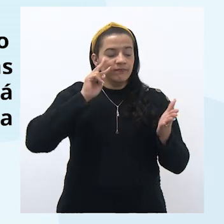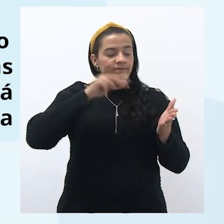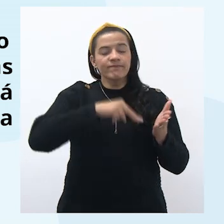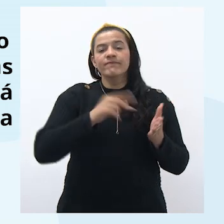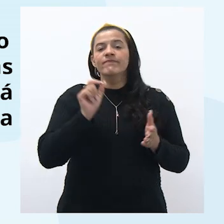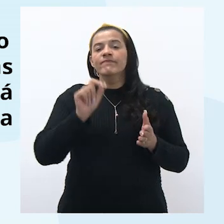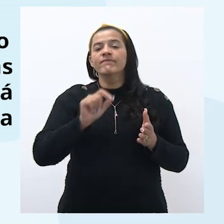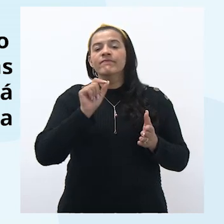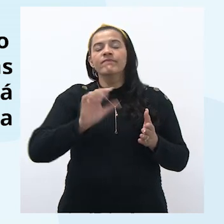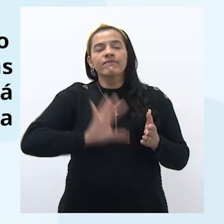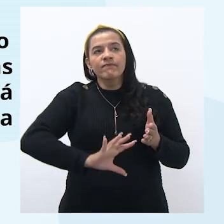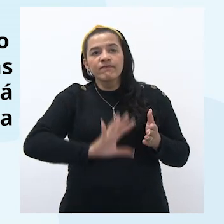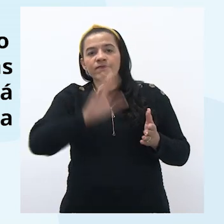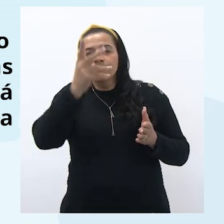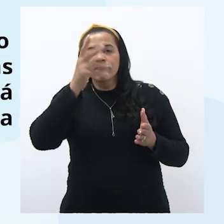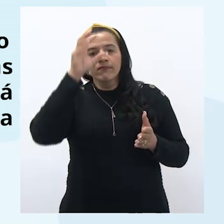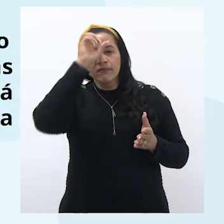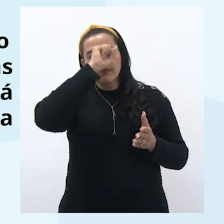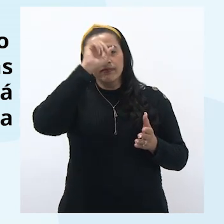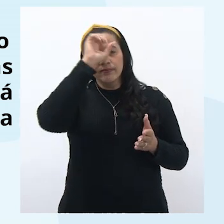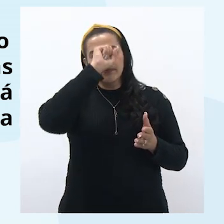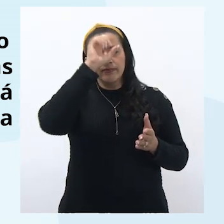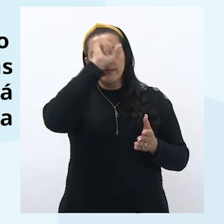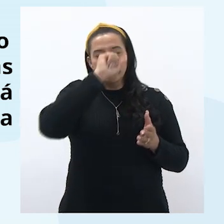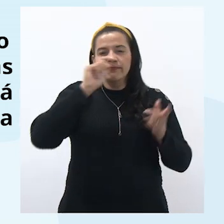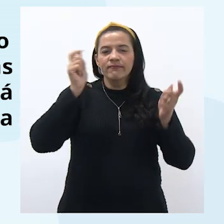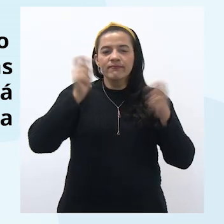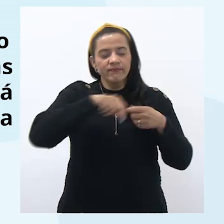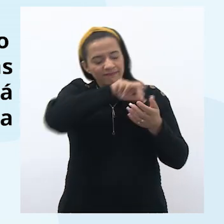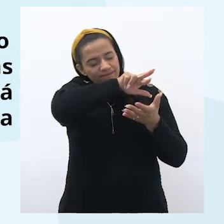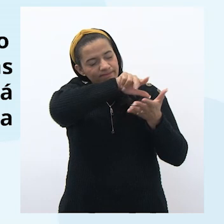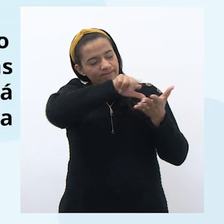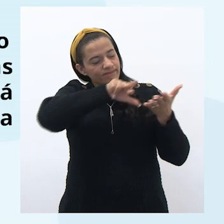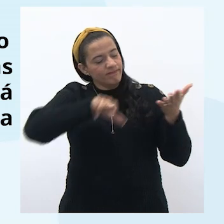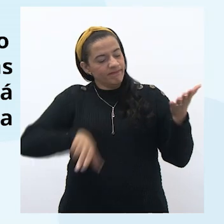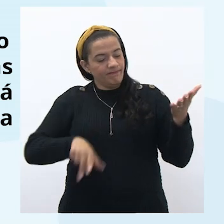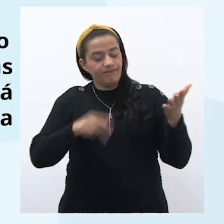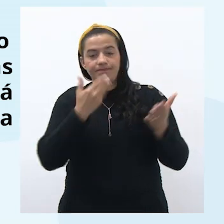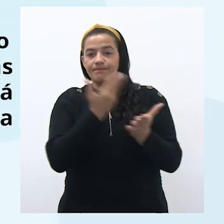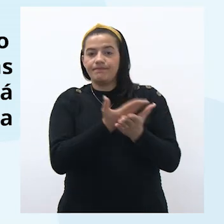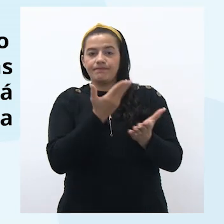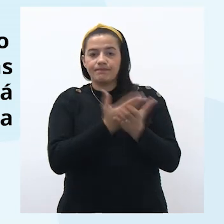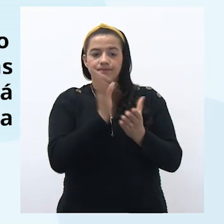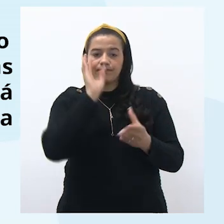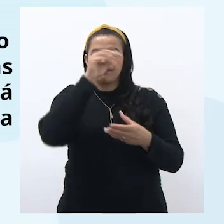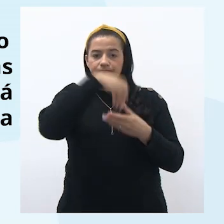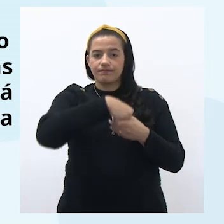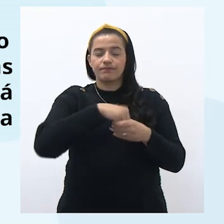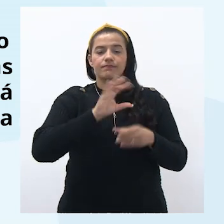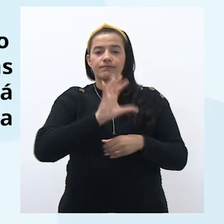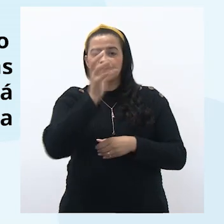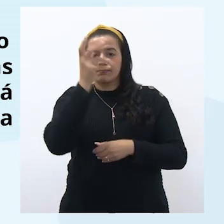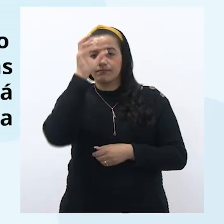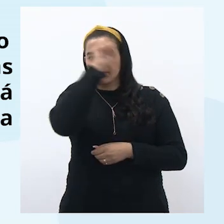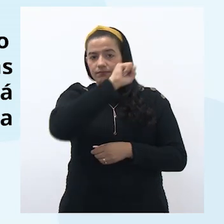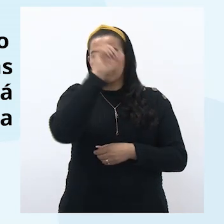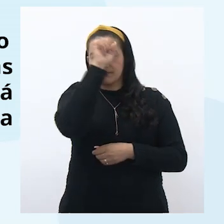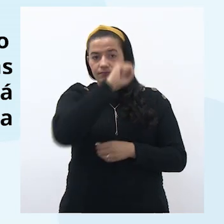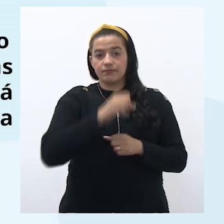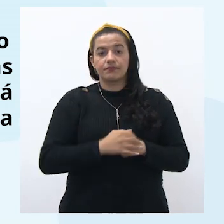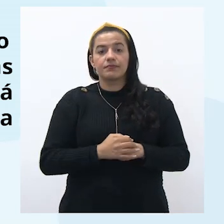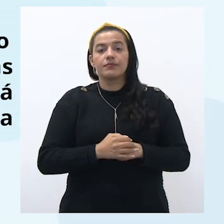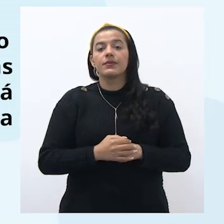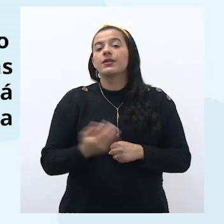uma situação de aprendizagem, que tem várias aulas previstas dentro dessa situação de aprendizagem. O que a